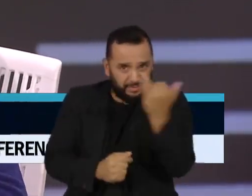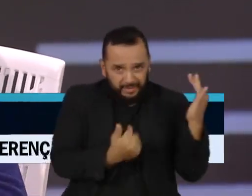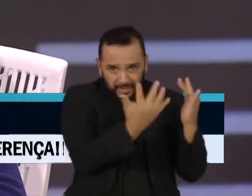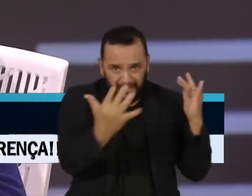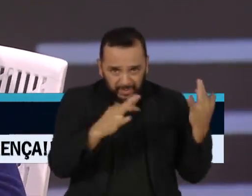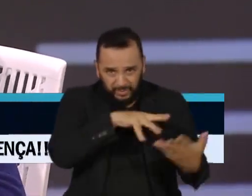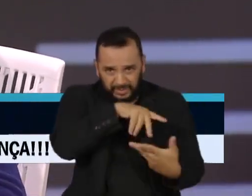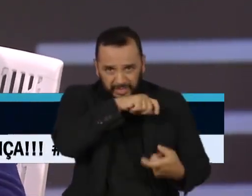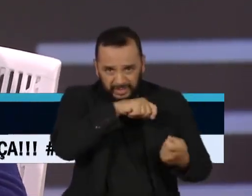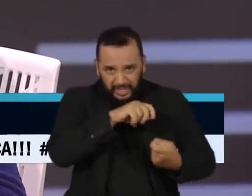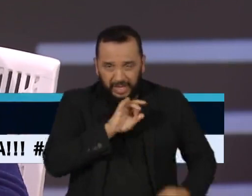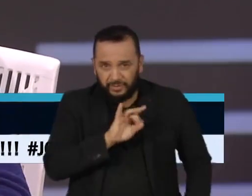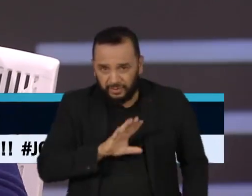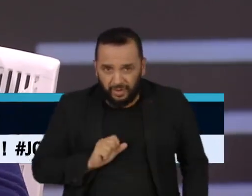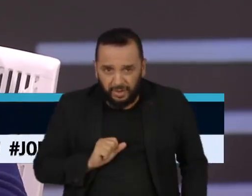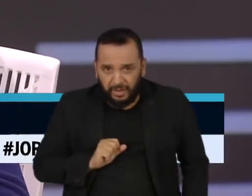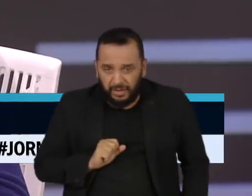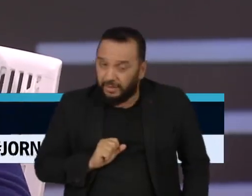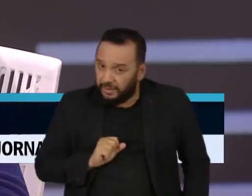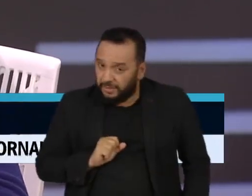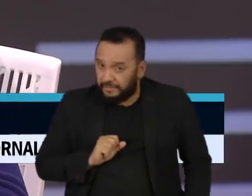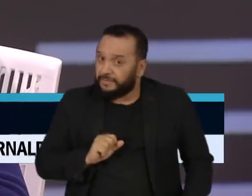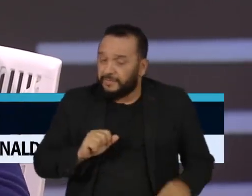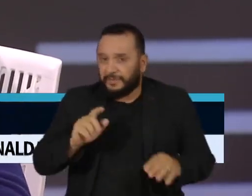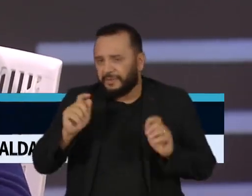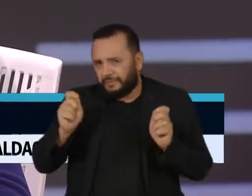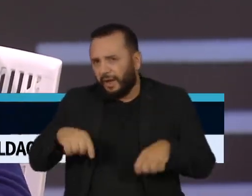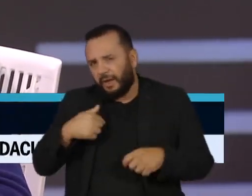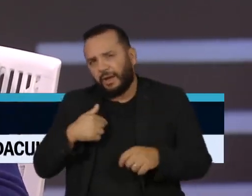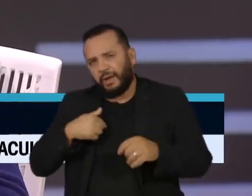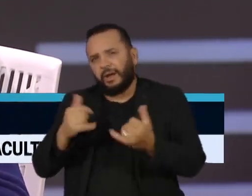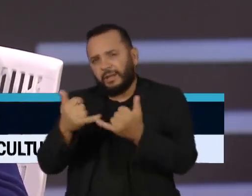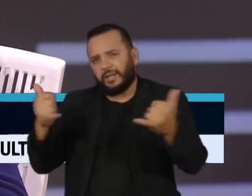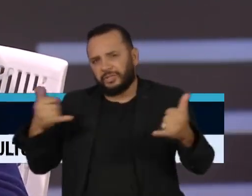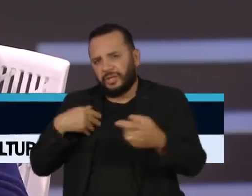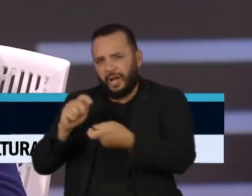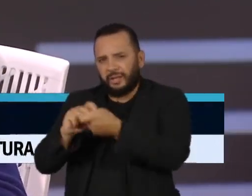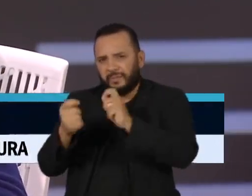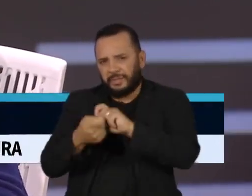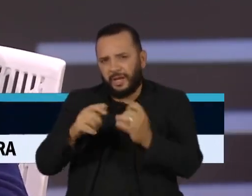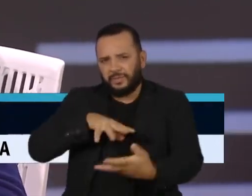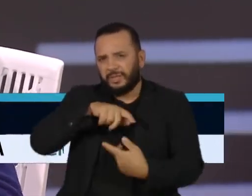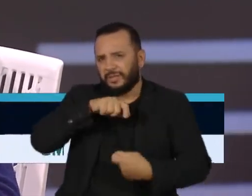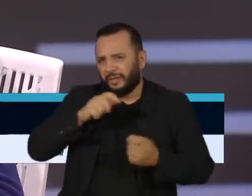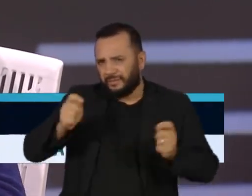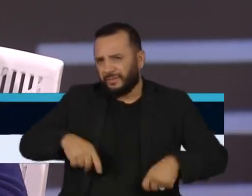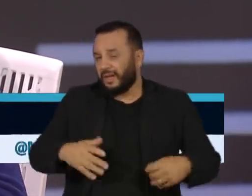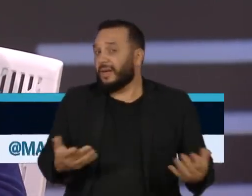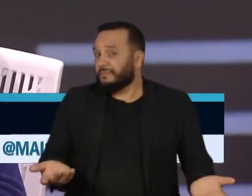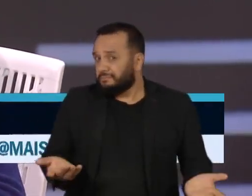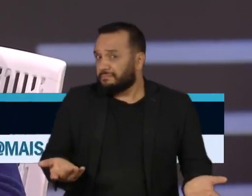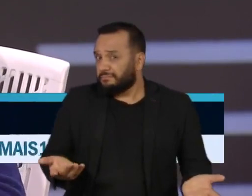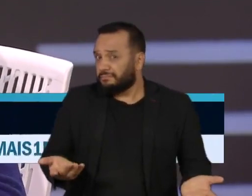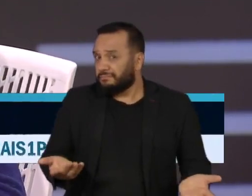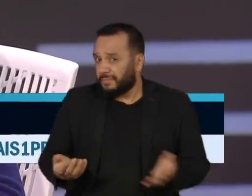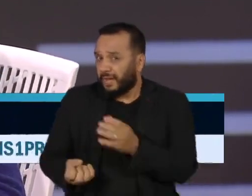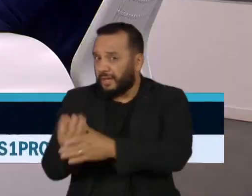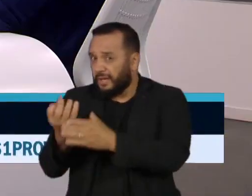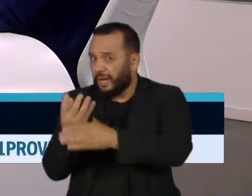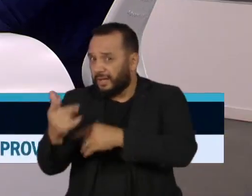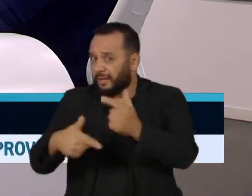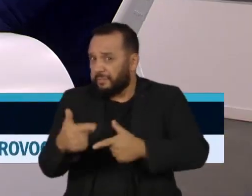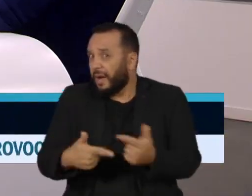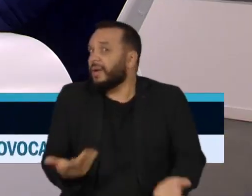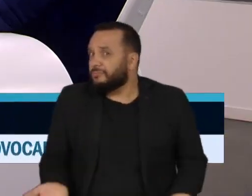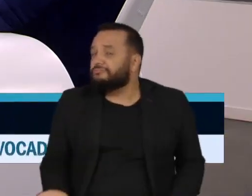campo de transição energética para realmente gerar empregos a partir disso? Porque não vai ser por geração espontânea,